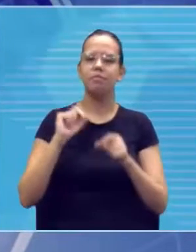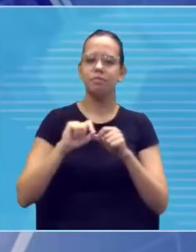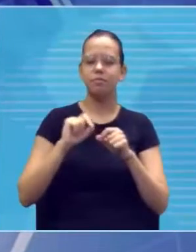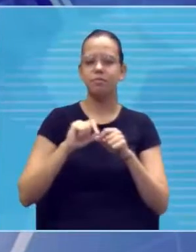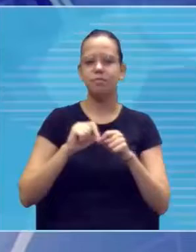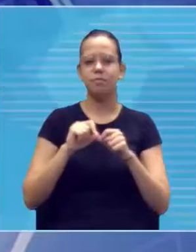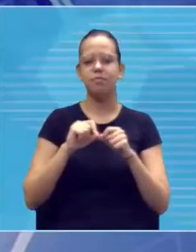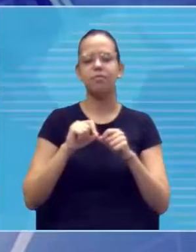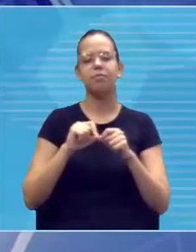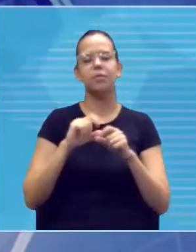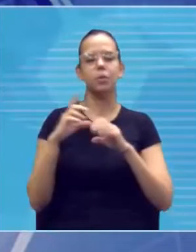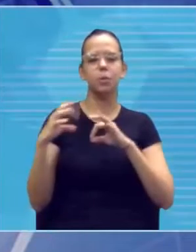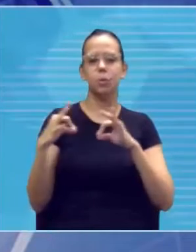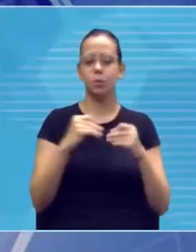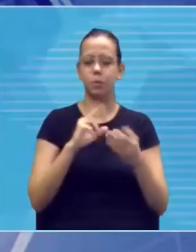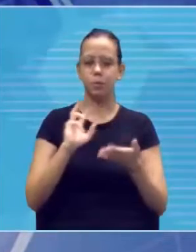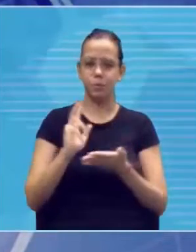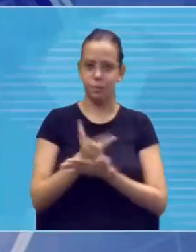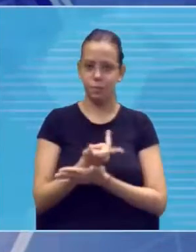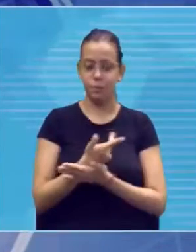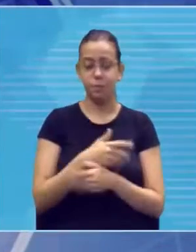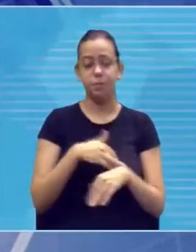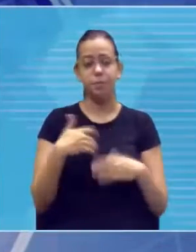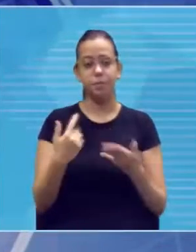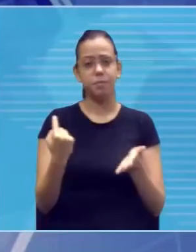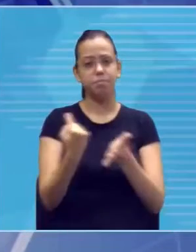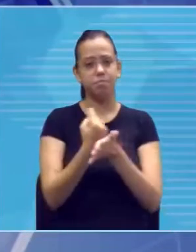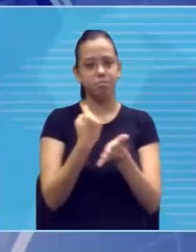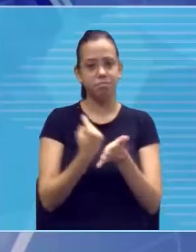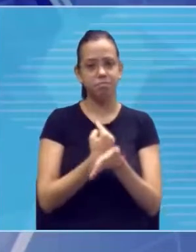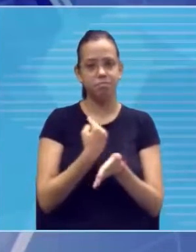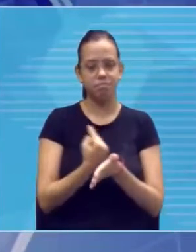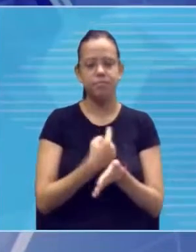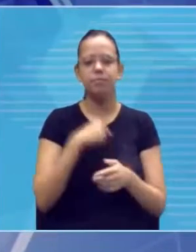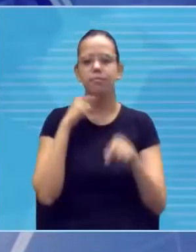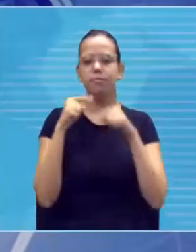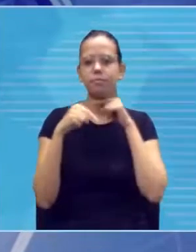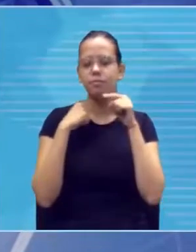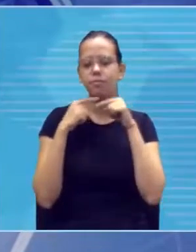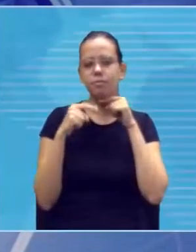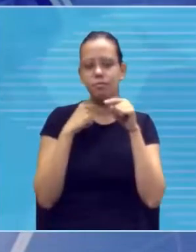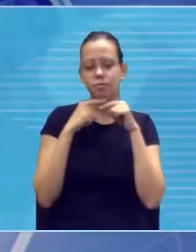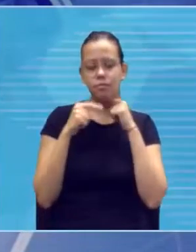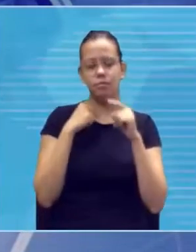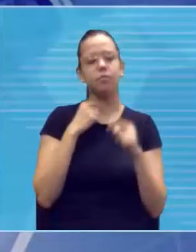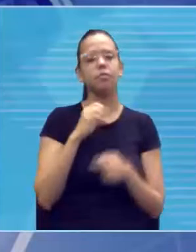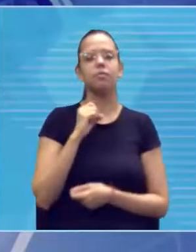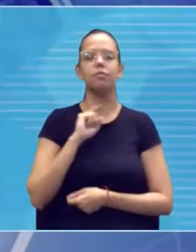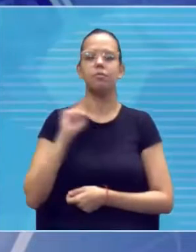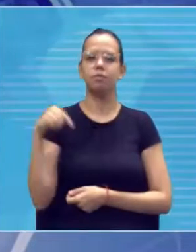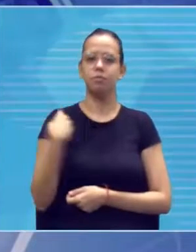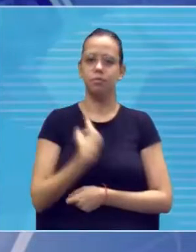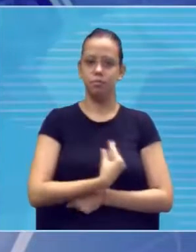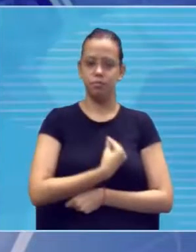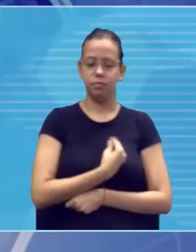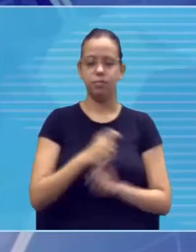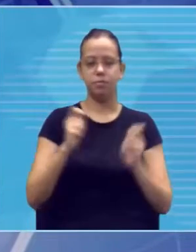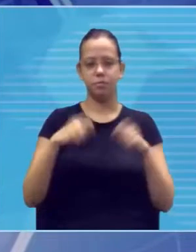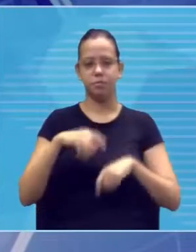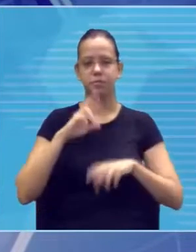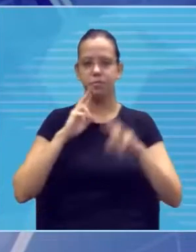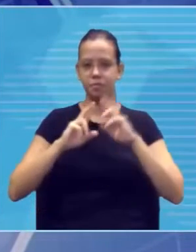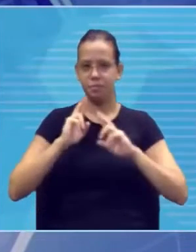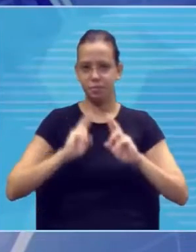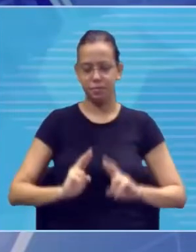show todo acontecer Então tirem as dúvidas de vocês façam perguntas a gente tá aqui para responder na medida do